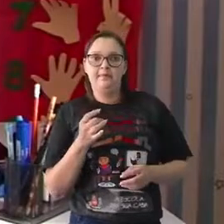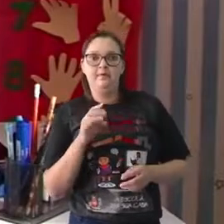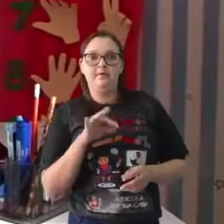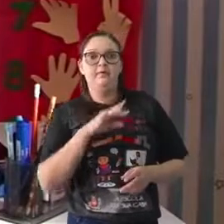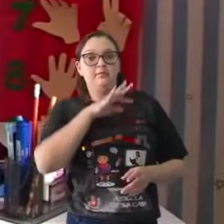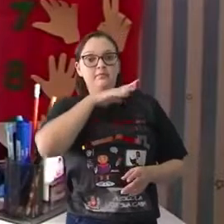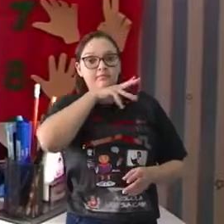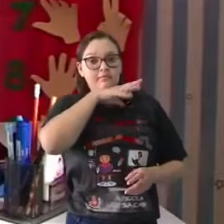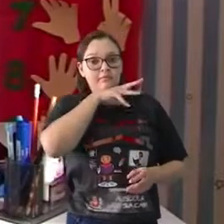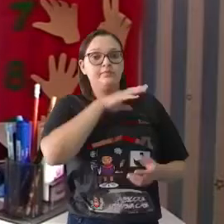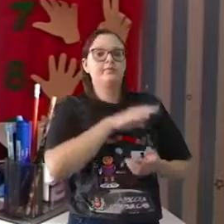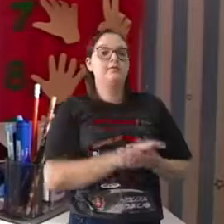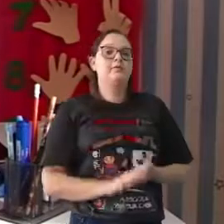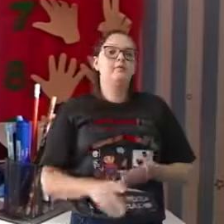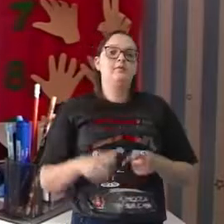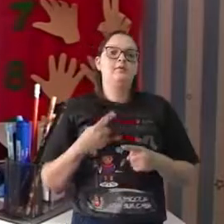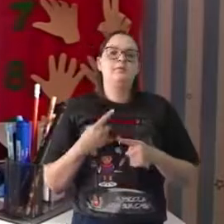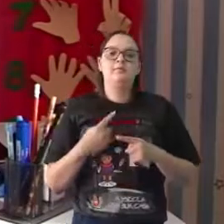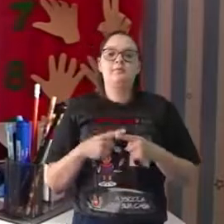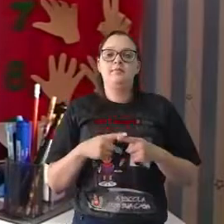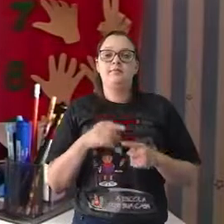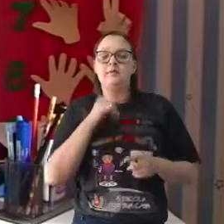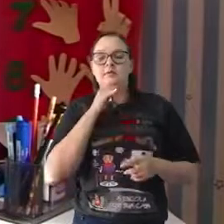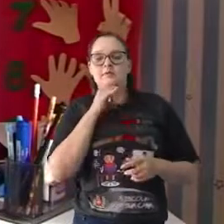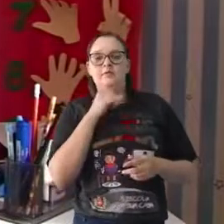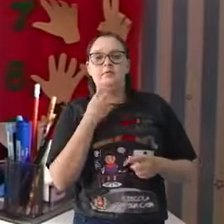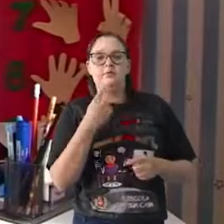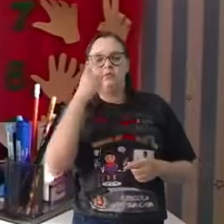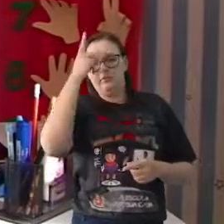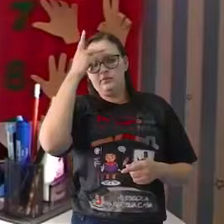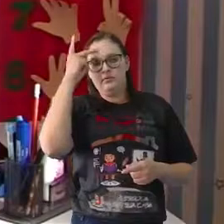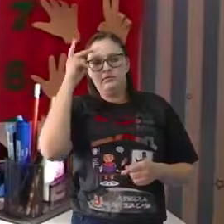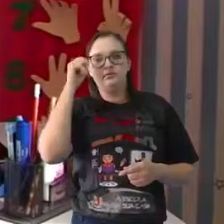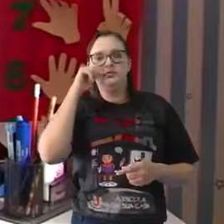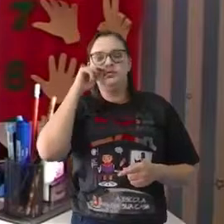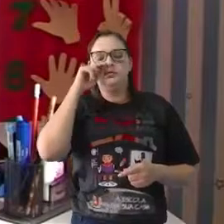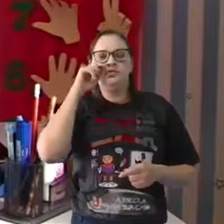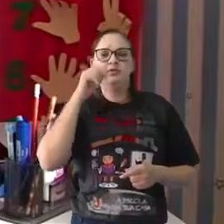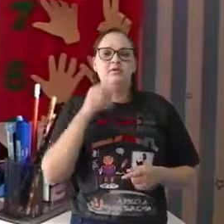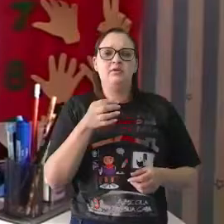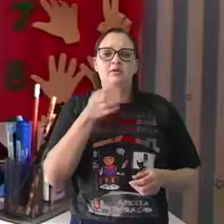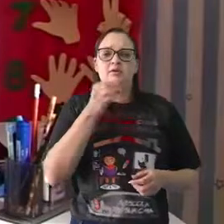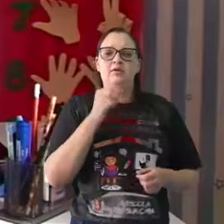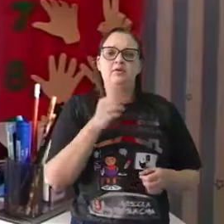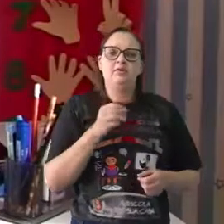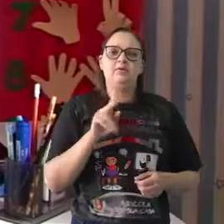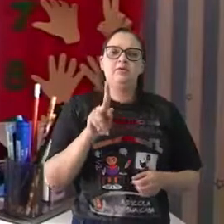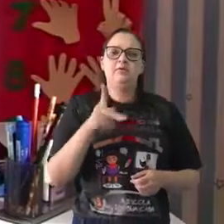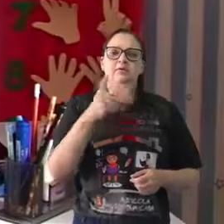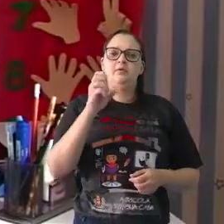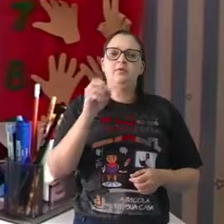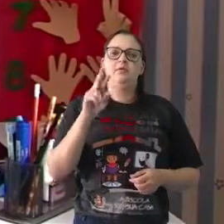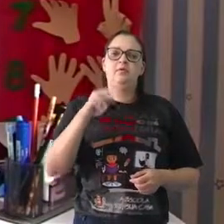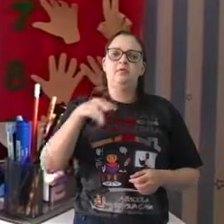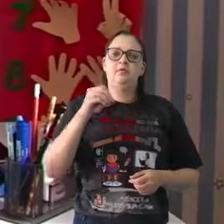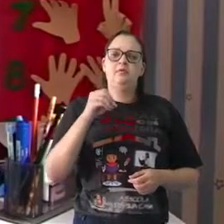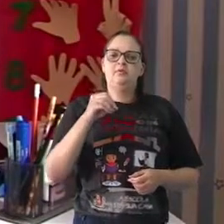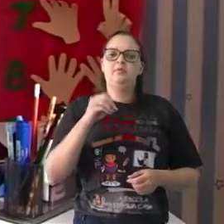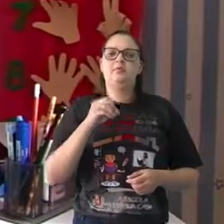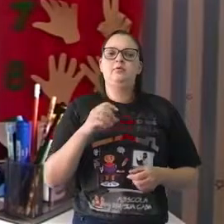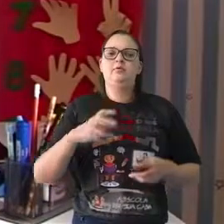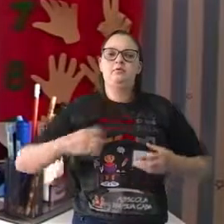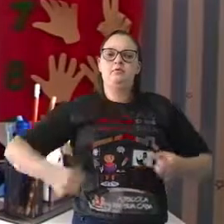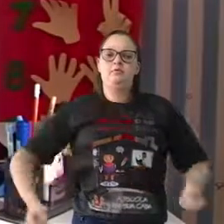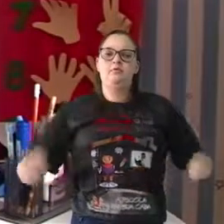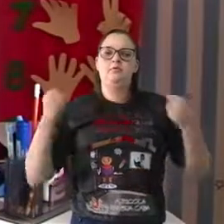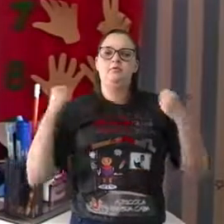tá? Por exemplo, quando uma pessoa utiliza esse tipo de hormônio, ele faz academia, ele consegue um desenvolvimento muscular,